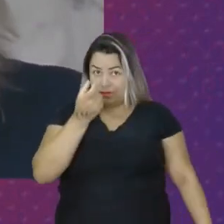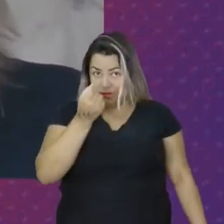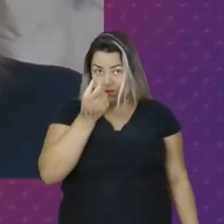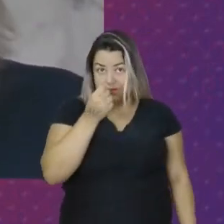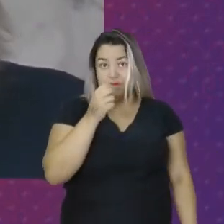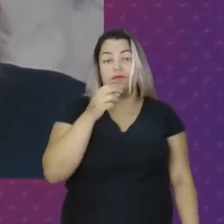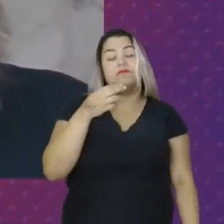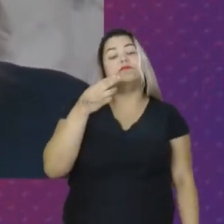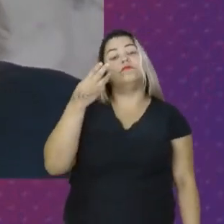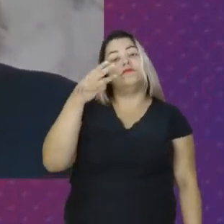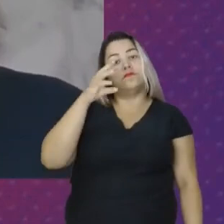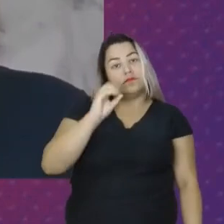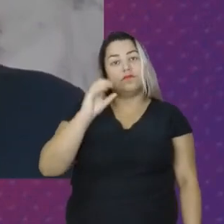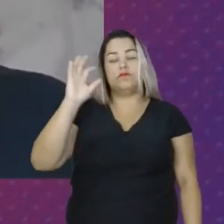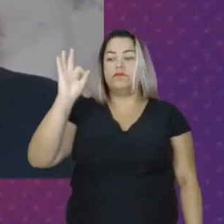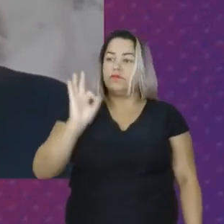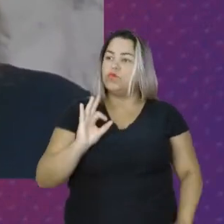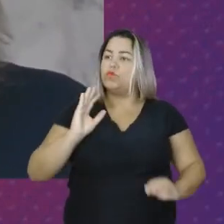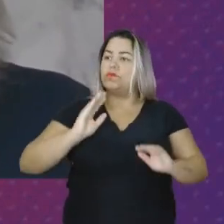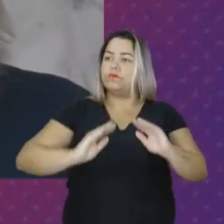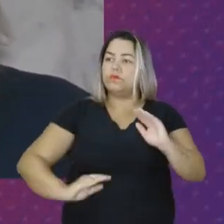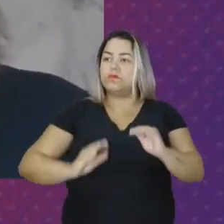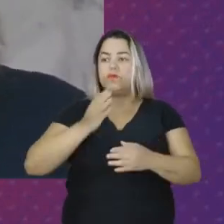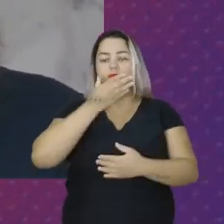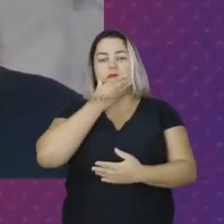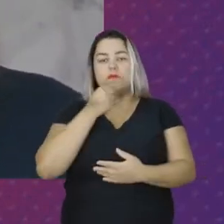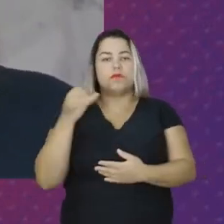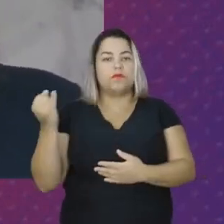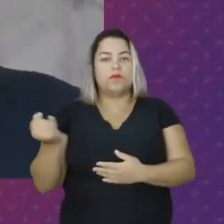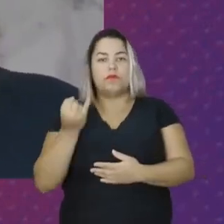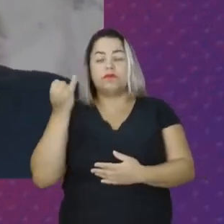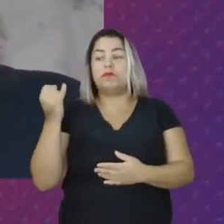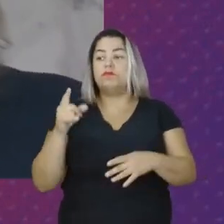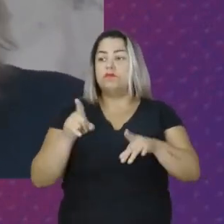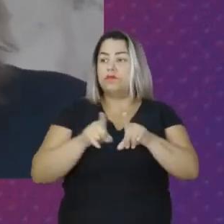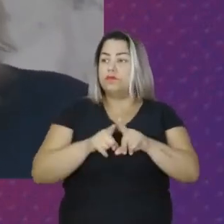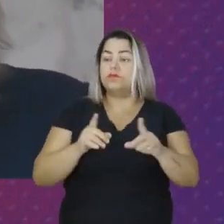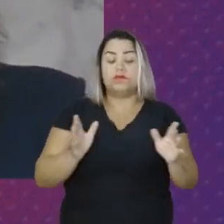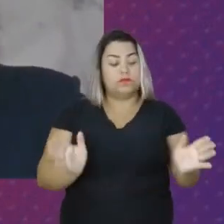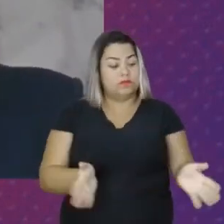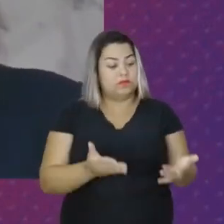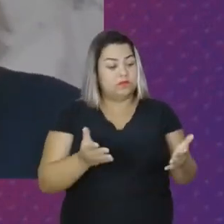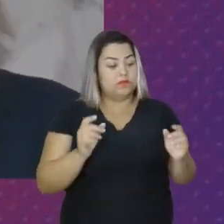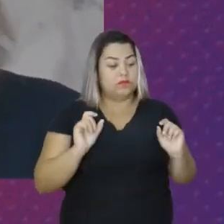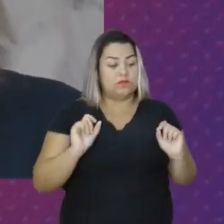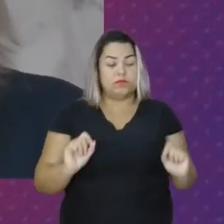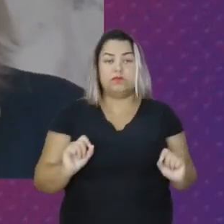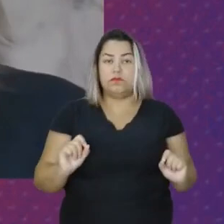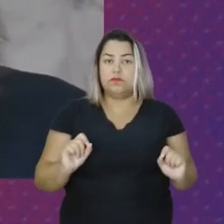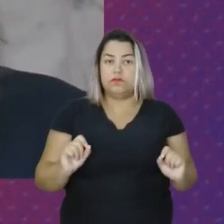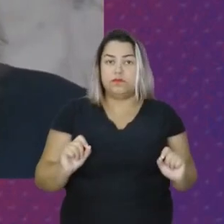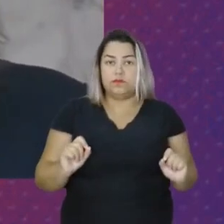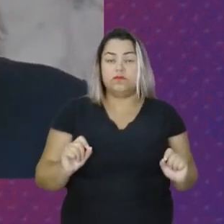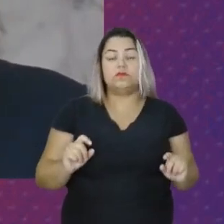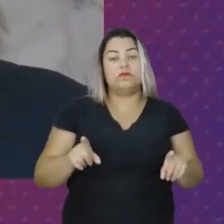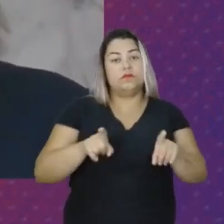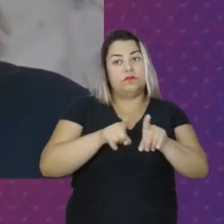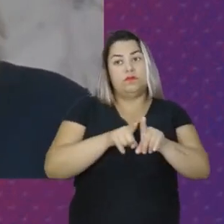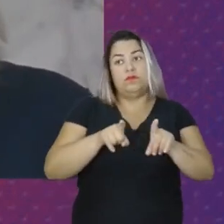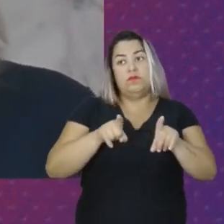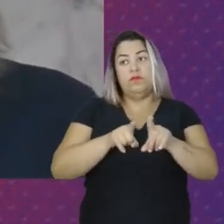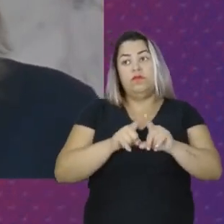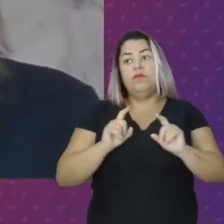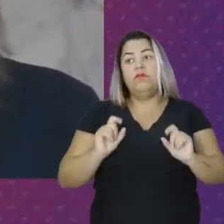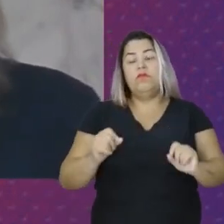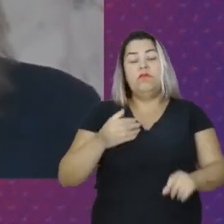a 30% menos que os homens. Então, é muito importante também essa iniciativa. Além disso,